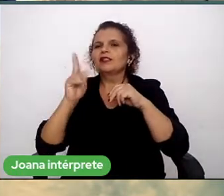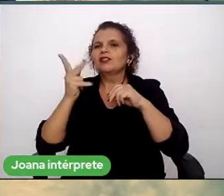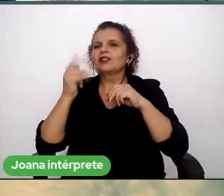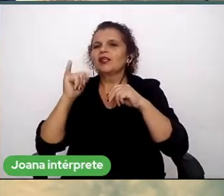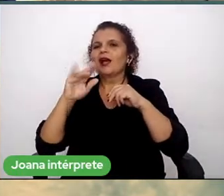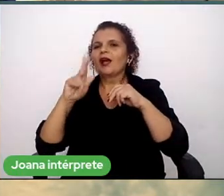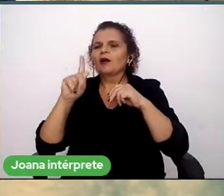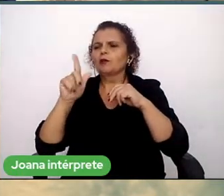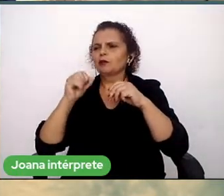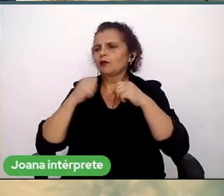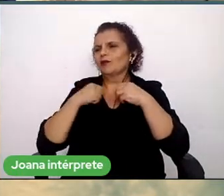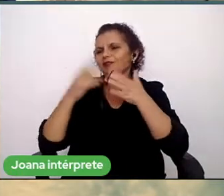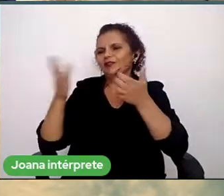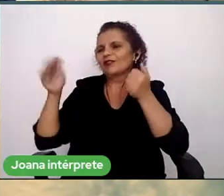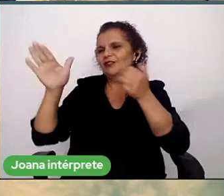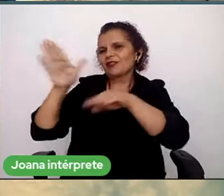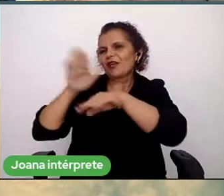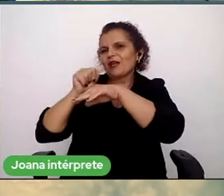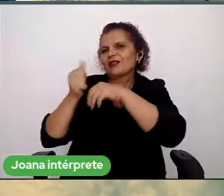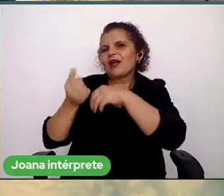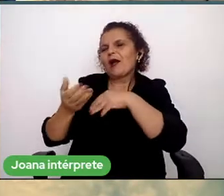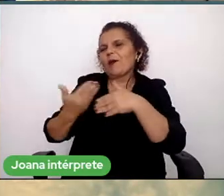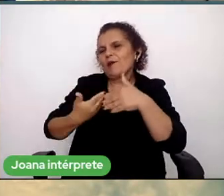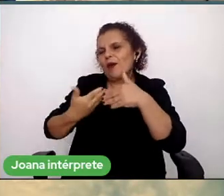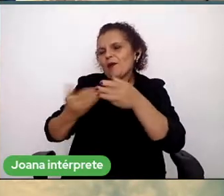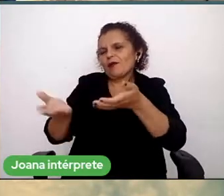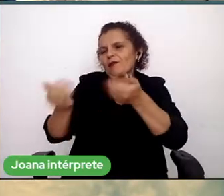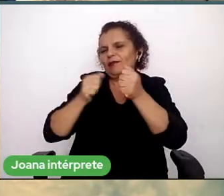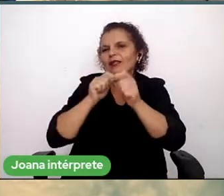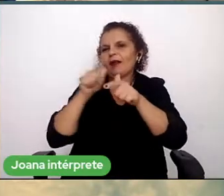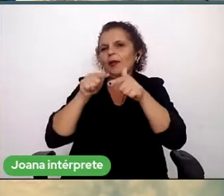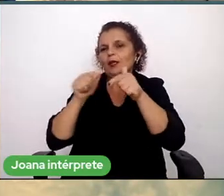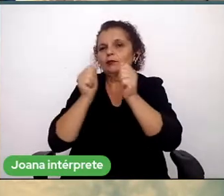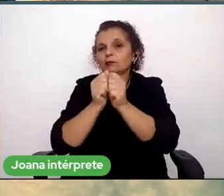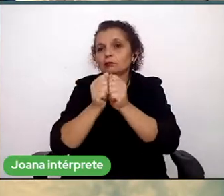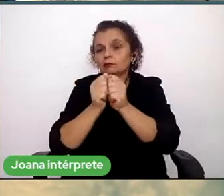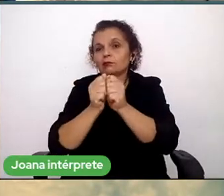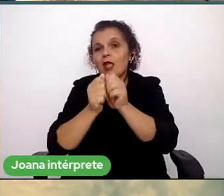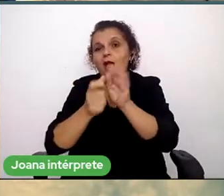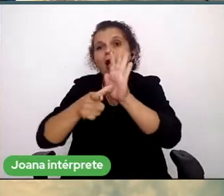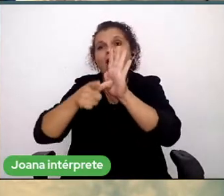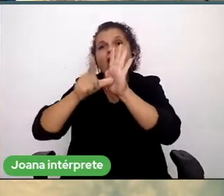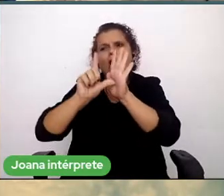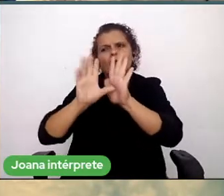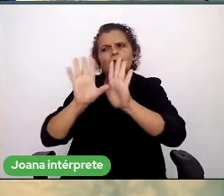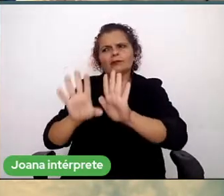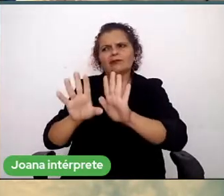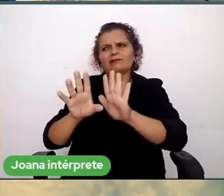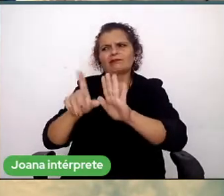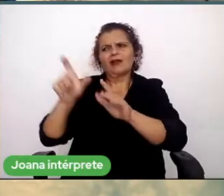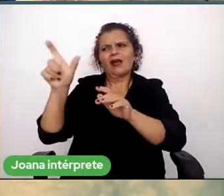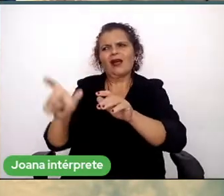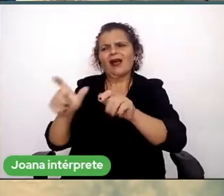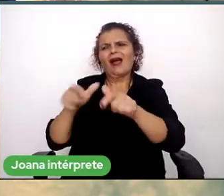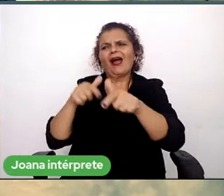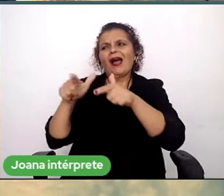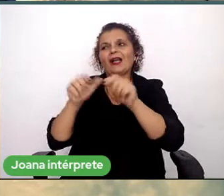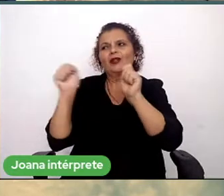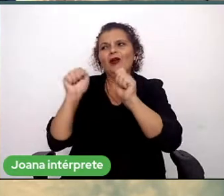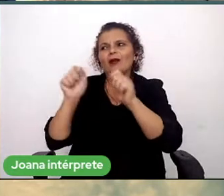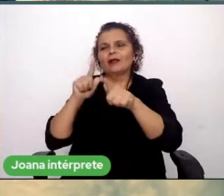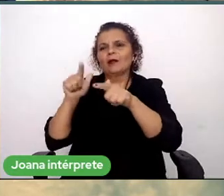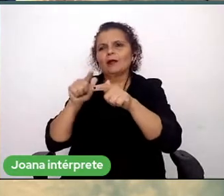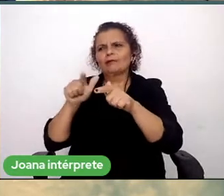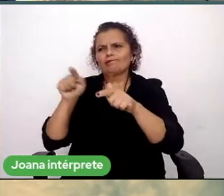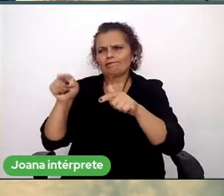vou chamar ele para fazer um esse projeto comigo na verdade antes de ver assim nosso Tiago adoro trabalhar com ele eu tenho que